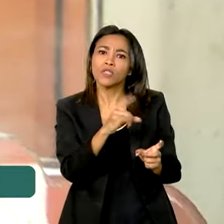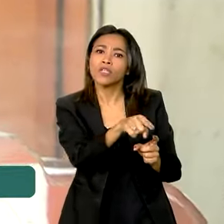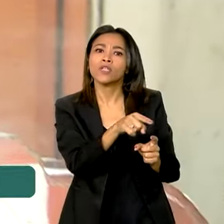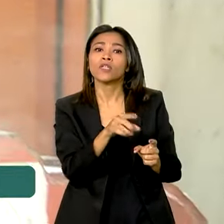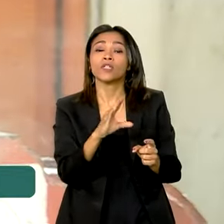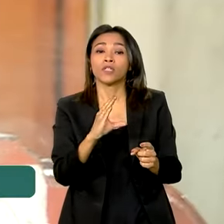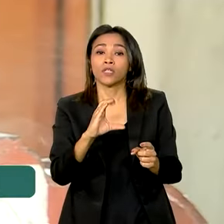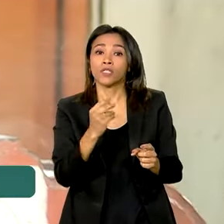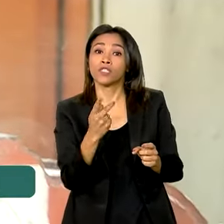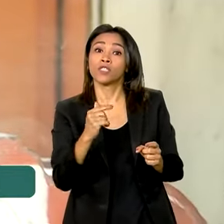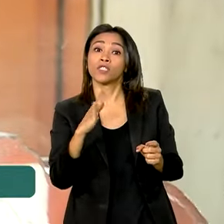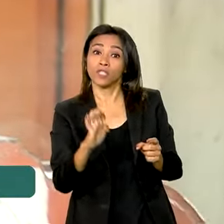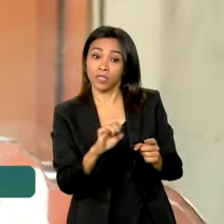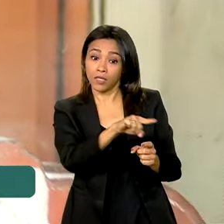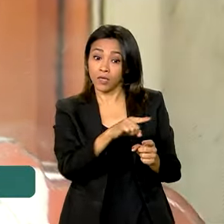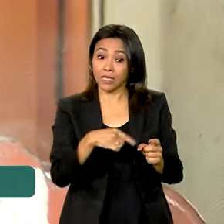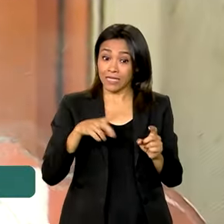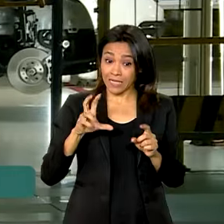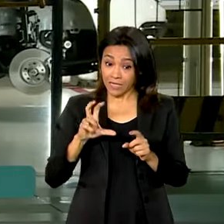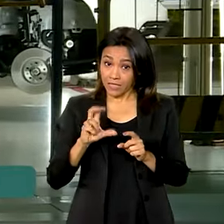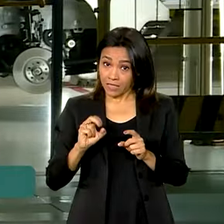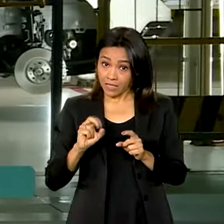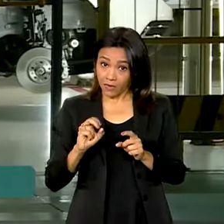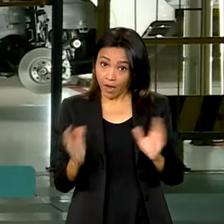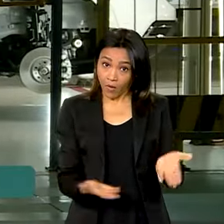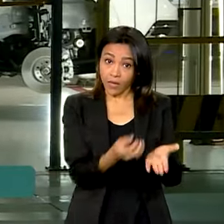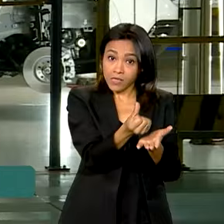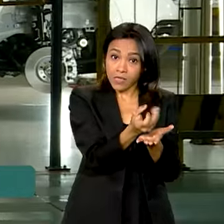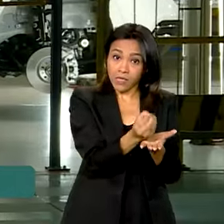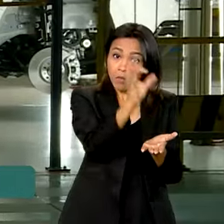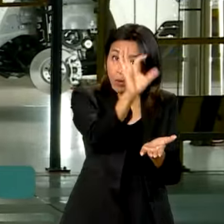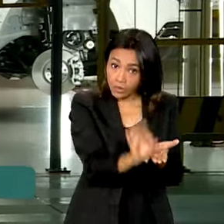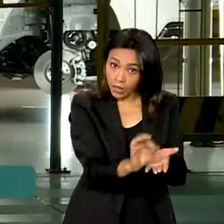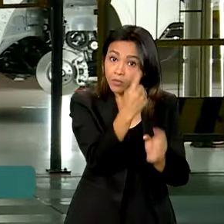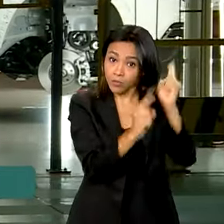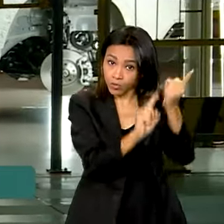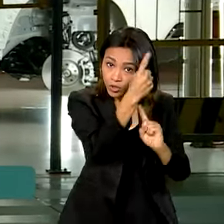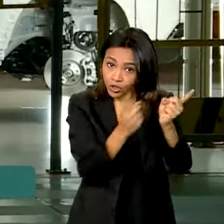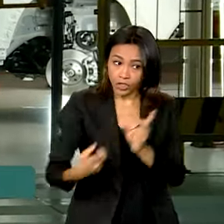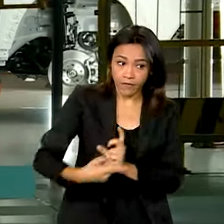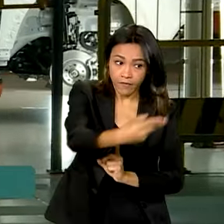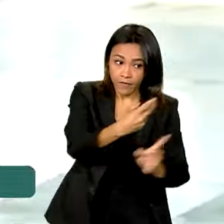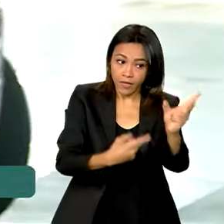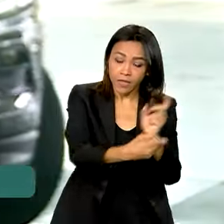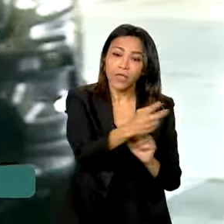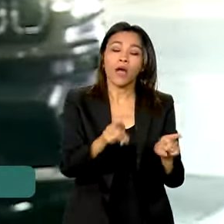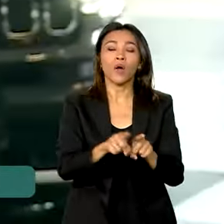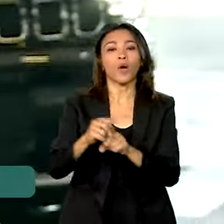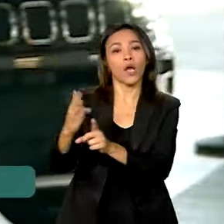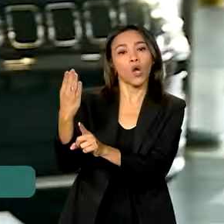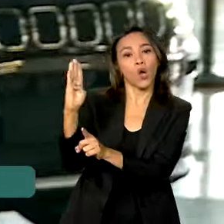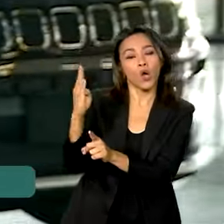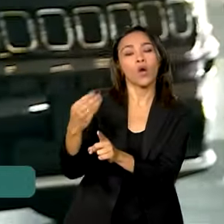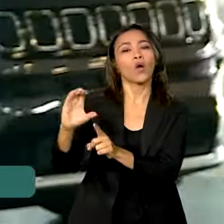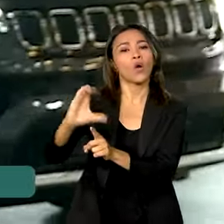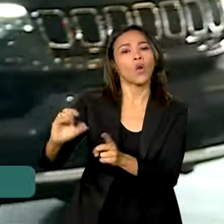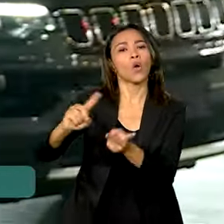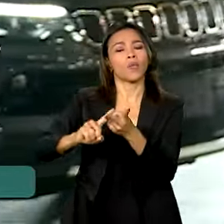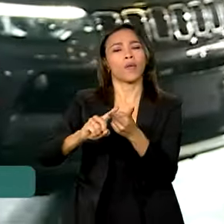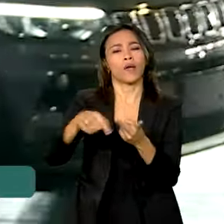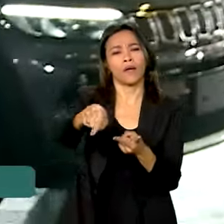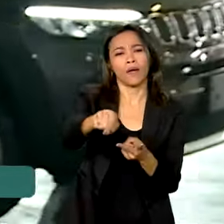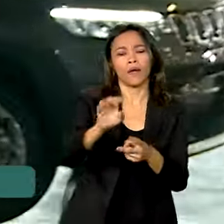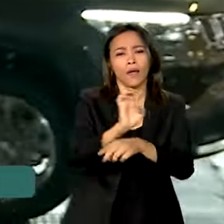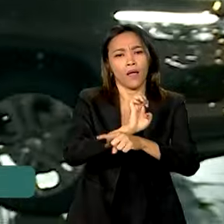regional de 60 para 50%. Além de se aproximar de acordos comerciais com Colômbia, Equador, Peru